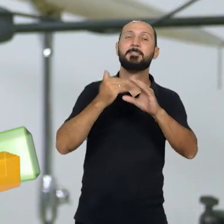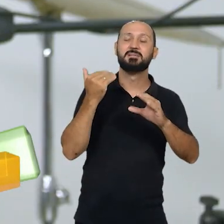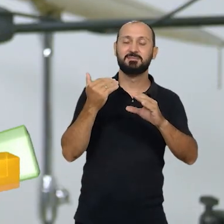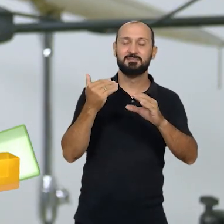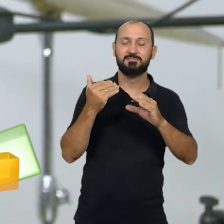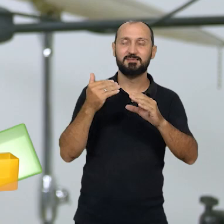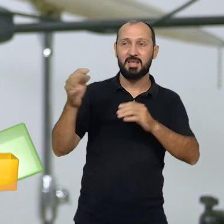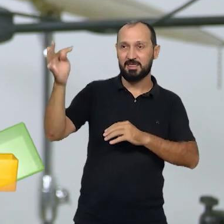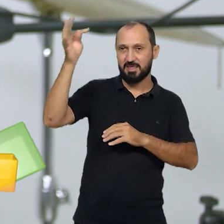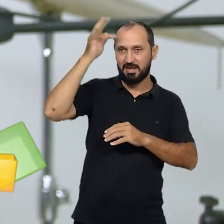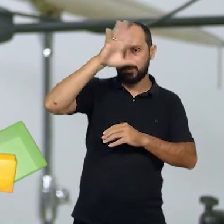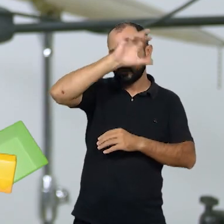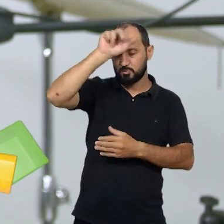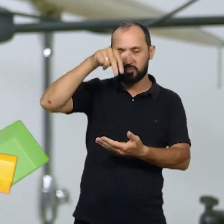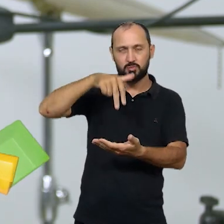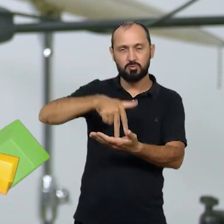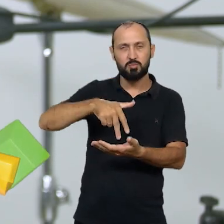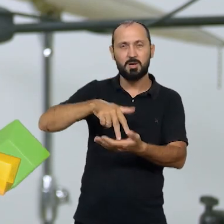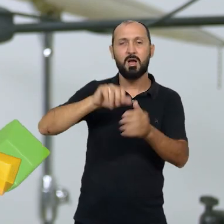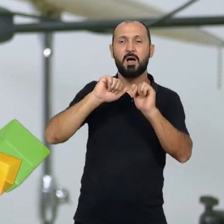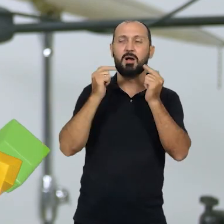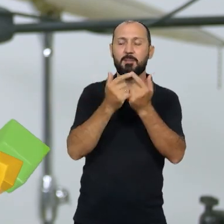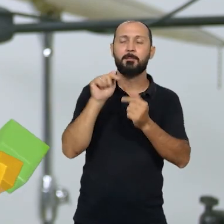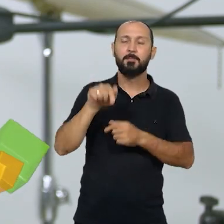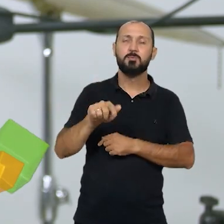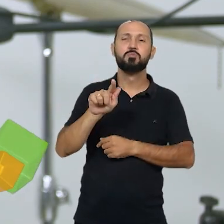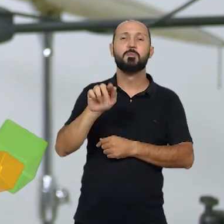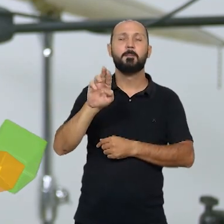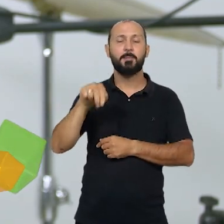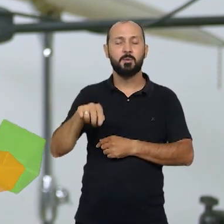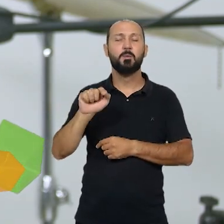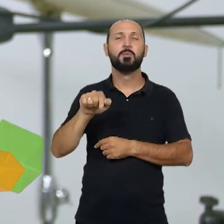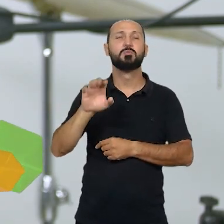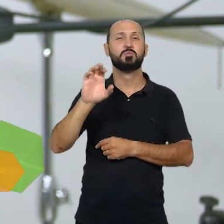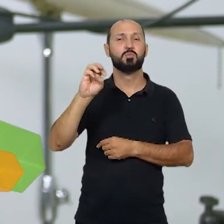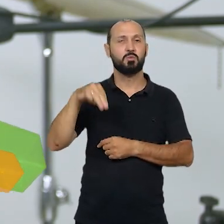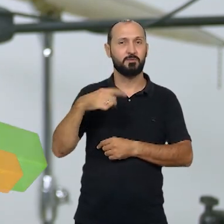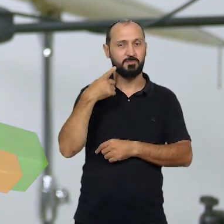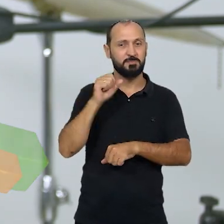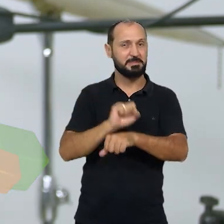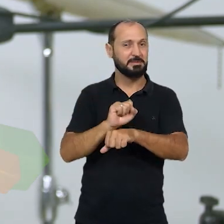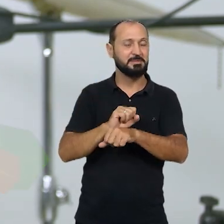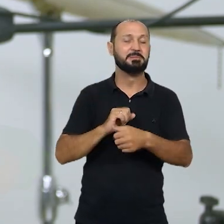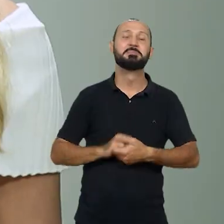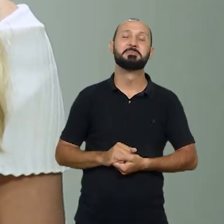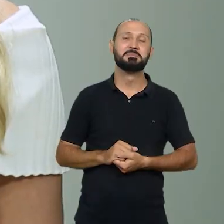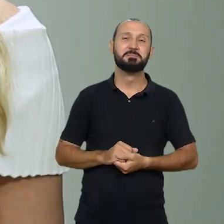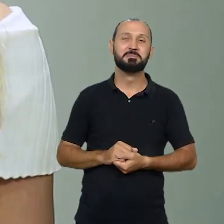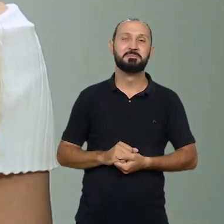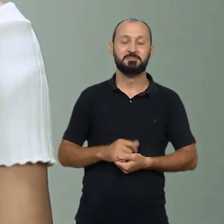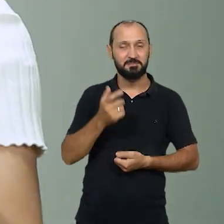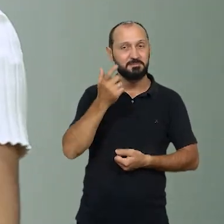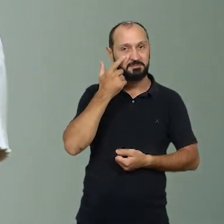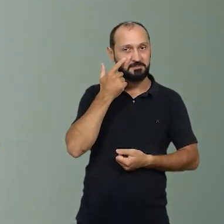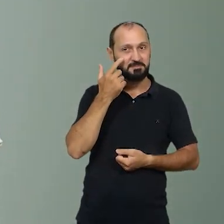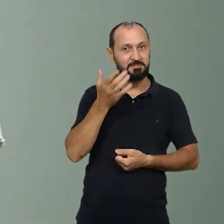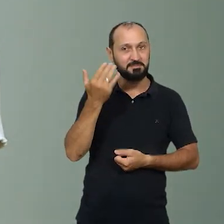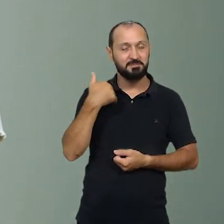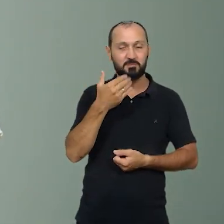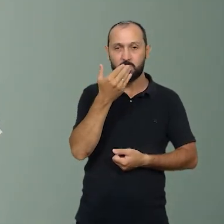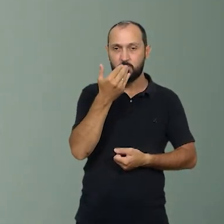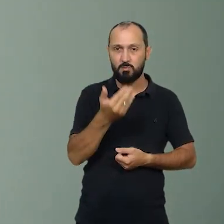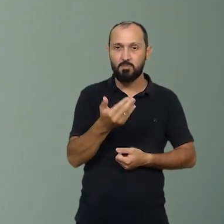e Gaia Arte, a gente tem pedido de deputada e do nosso público, nosso público, né? Com certeza. E para você que também quer